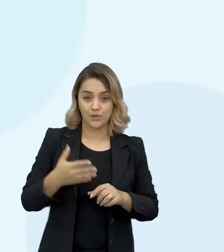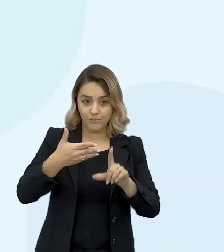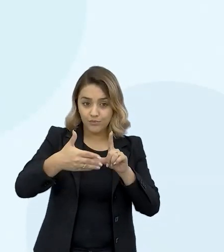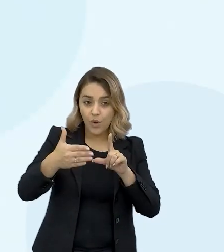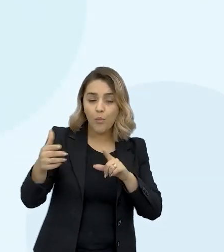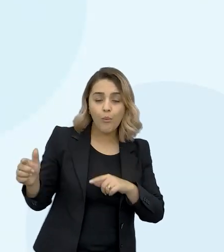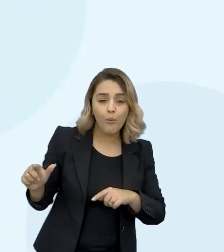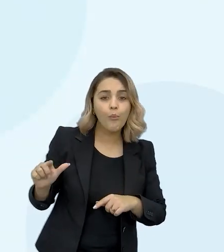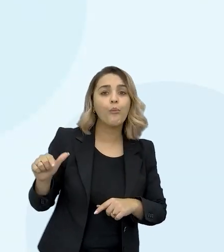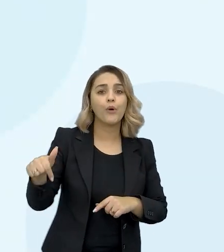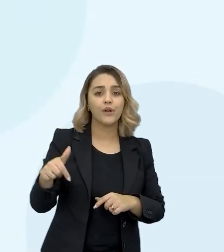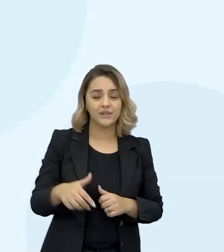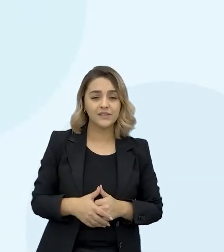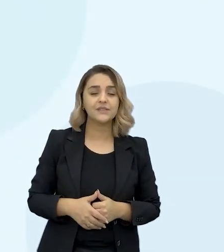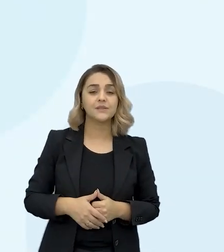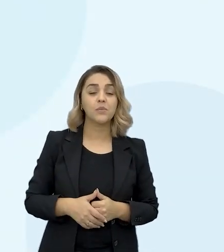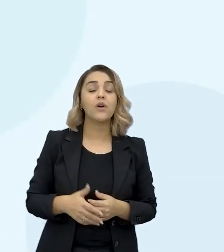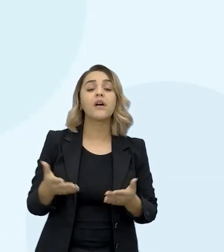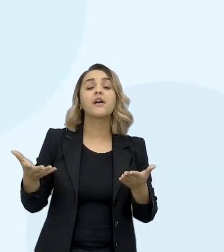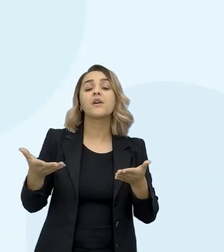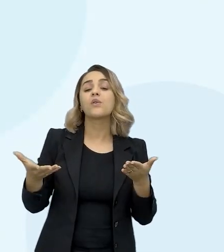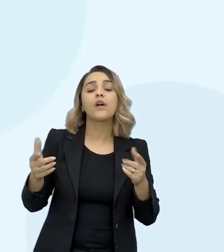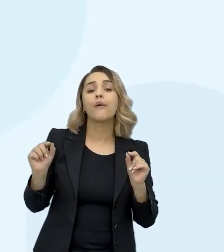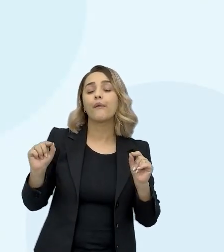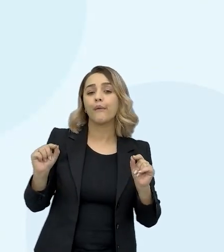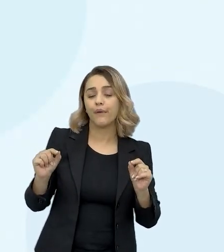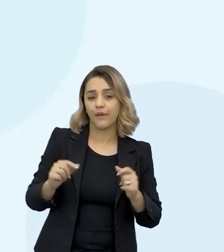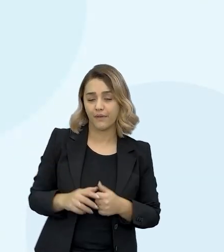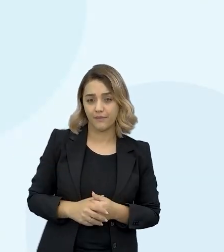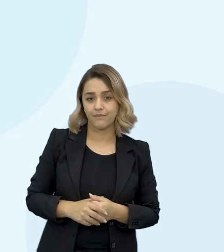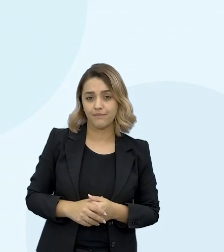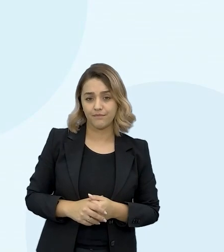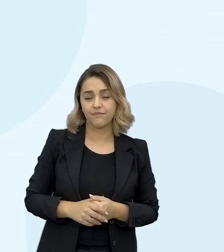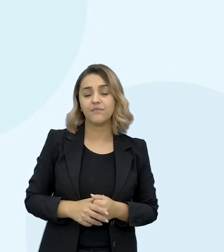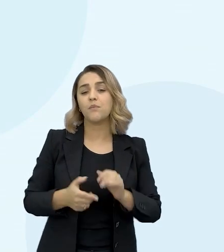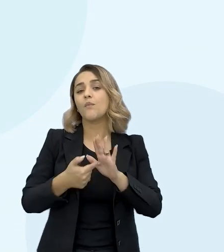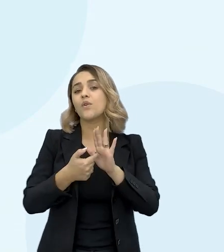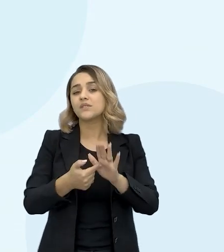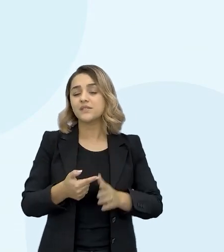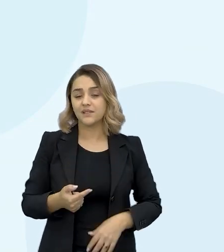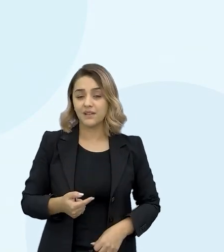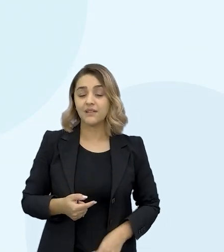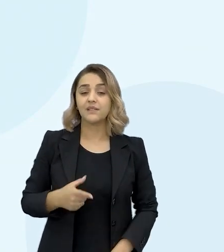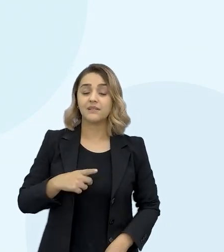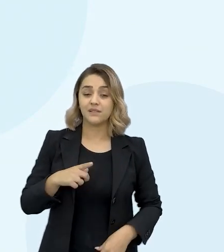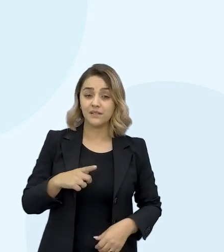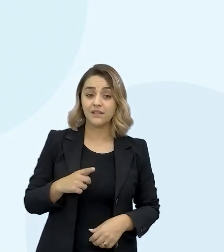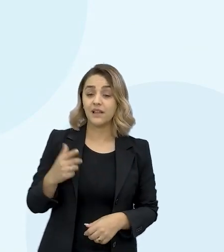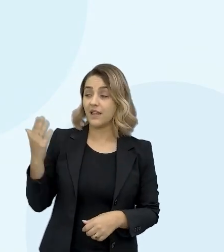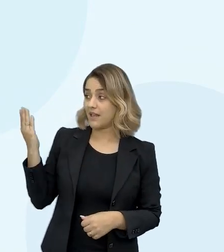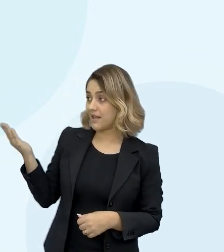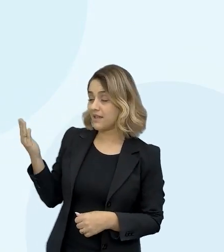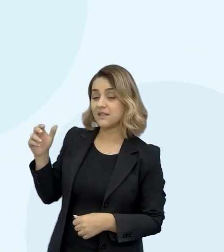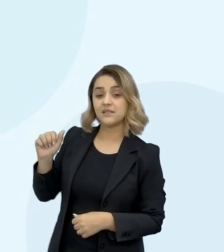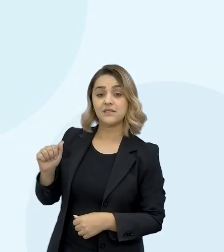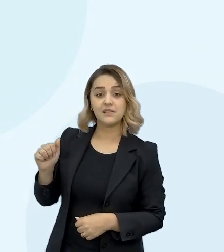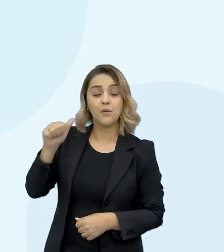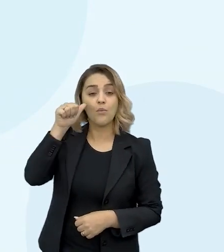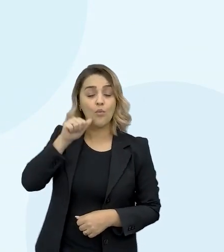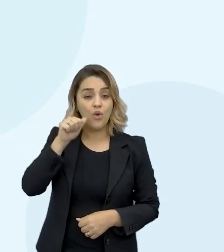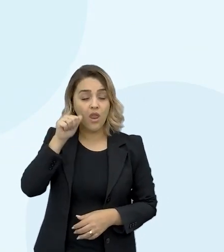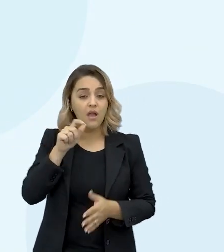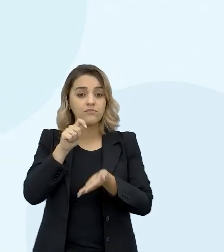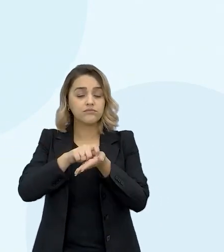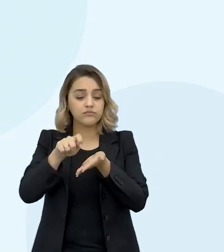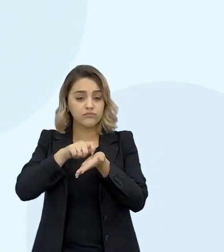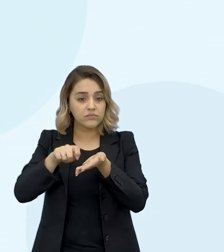né? E eu gostaria só de fazer aqui uma citação. É a citação dessa autora, Lilian Bassi, e